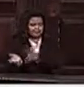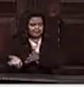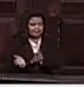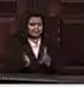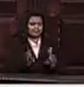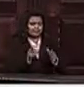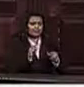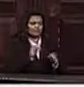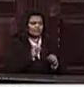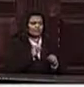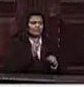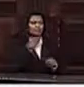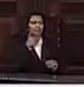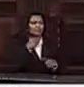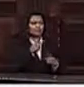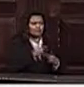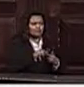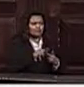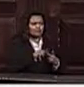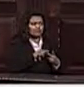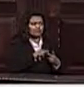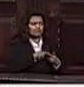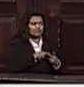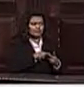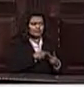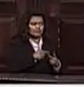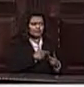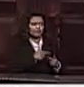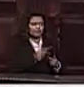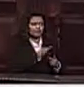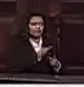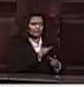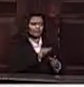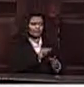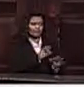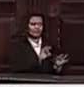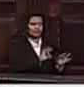interior e da Baixada Fluminense e da própria capital,